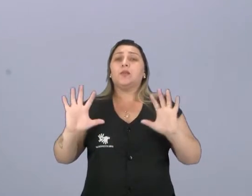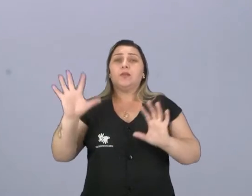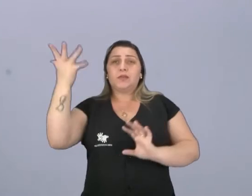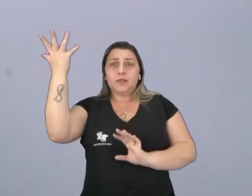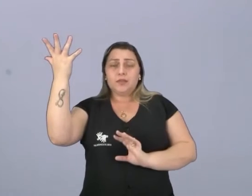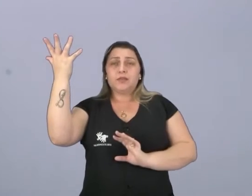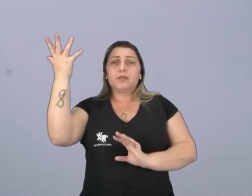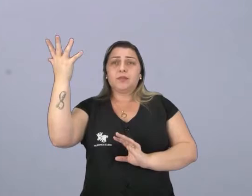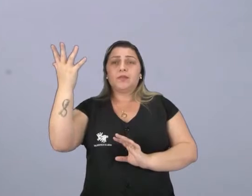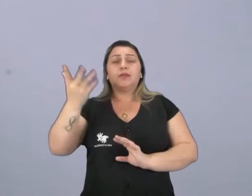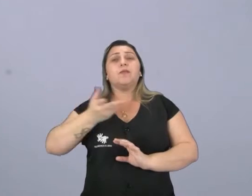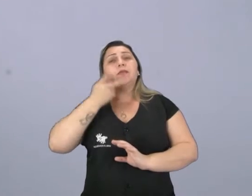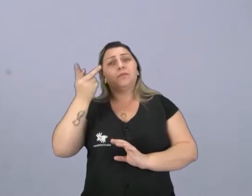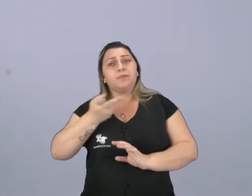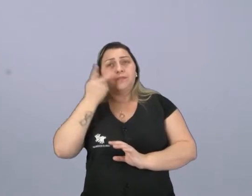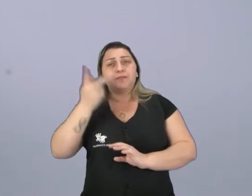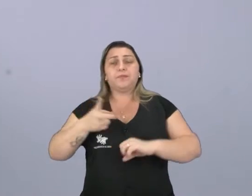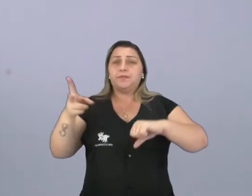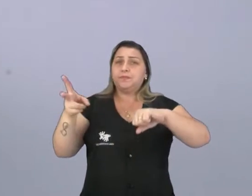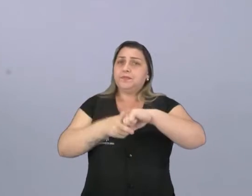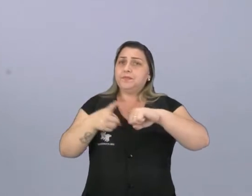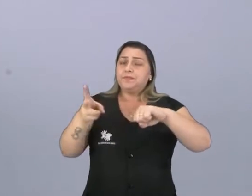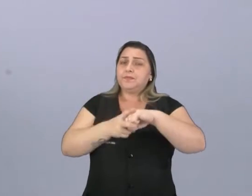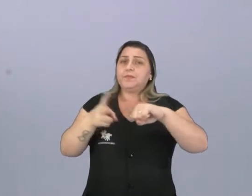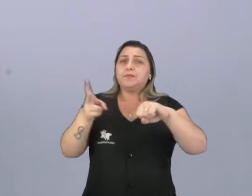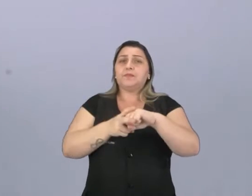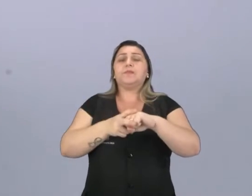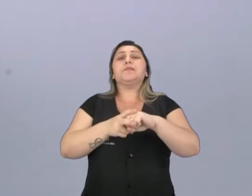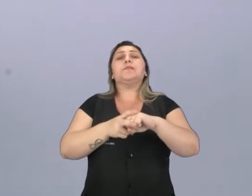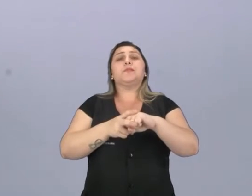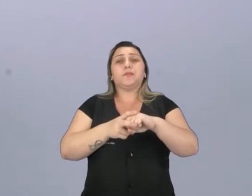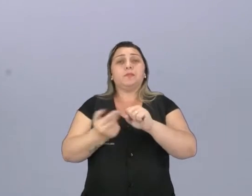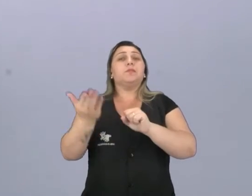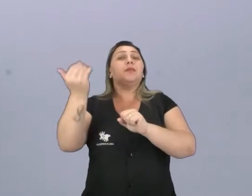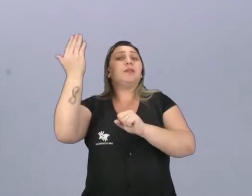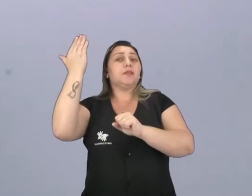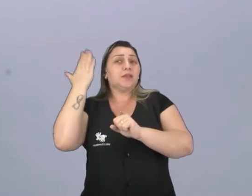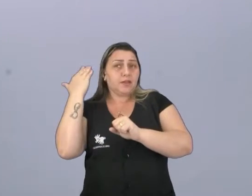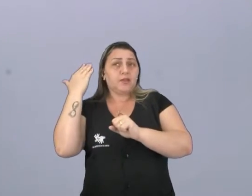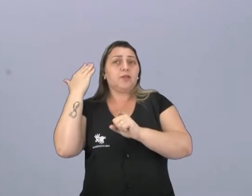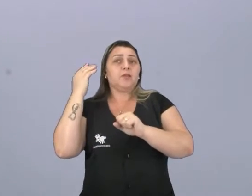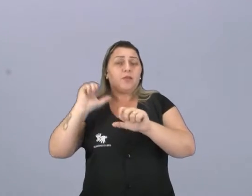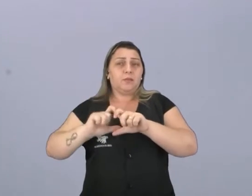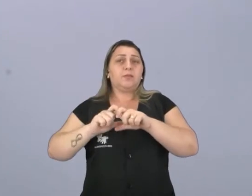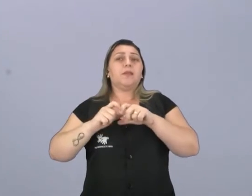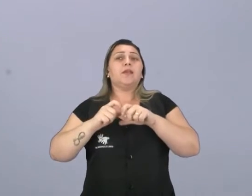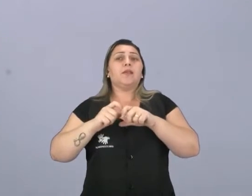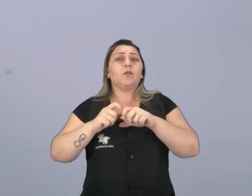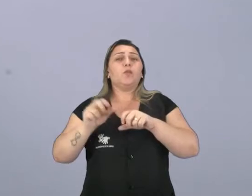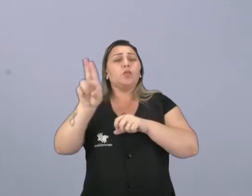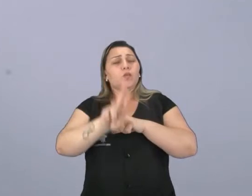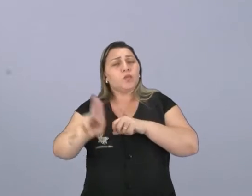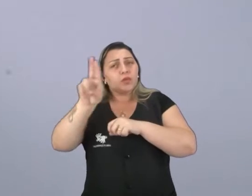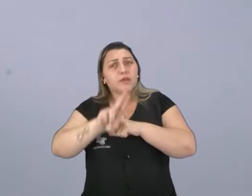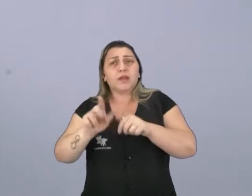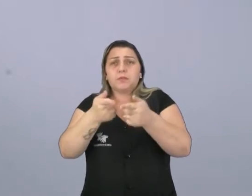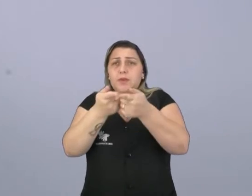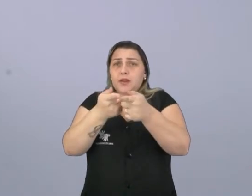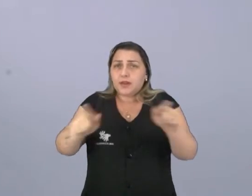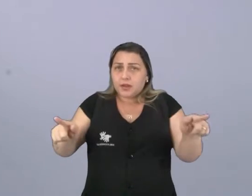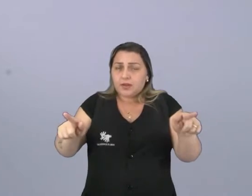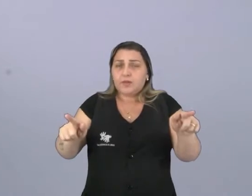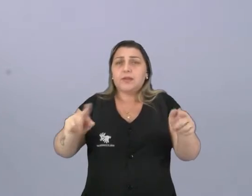aconteceu, dizemos que os verbos estão, na maioria, no pretérito. Pretérito é um nome utilizado pela